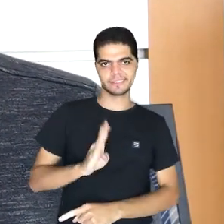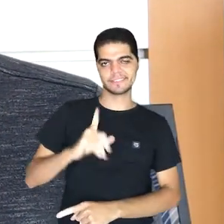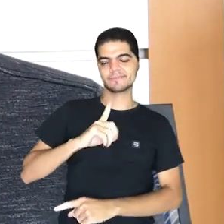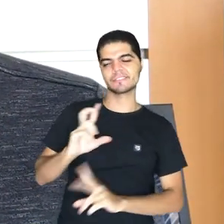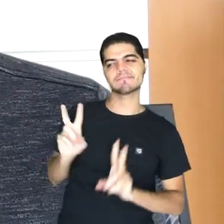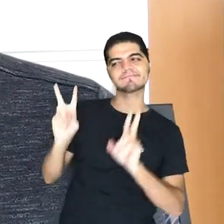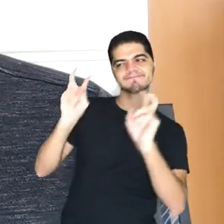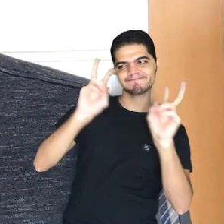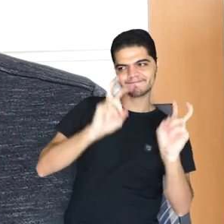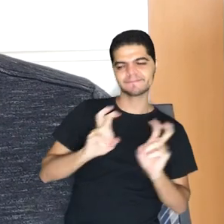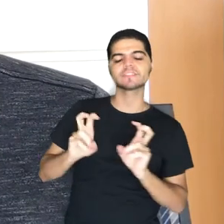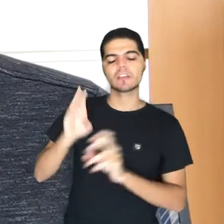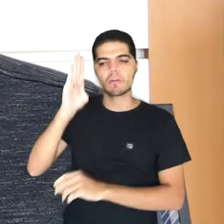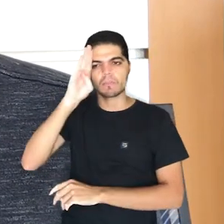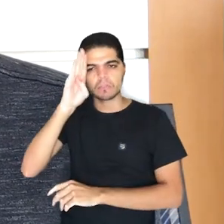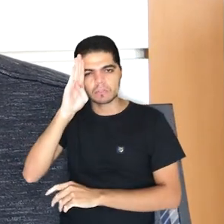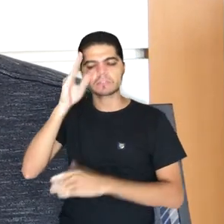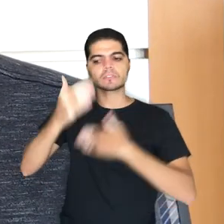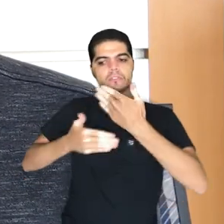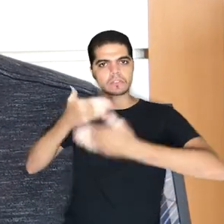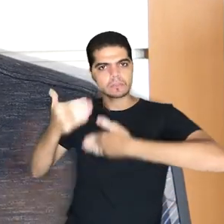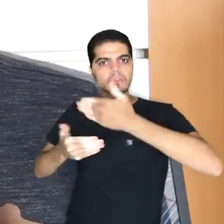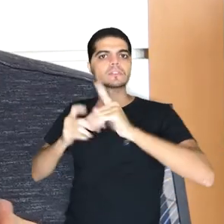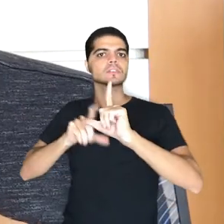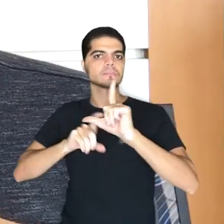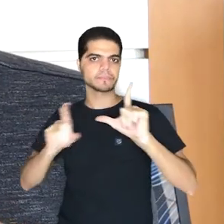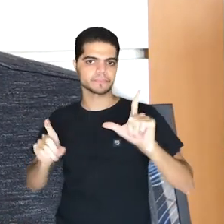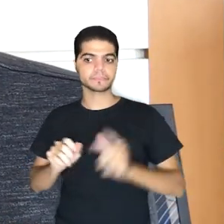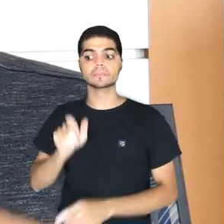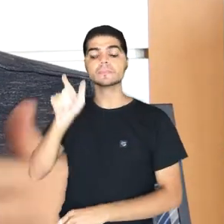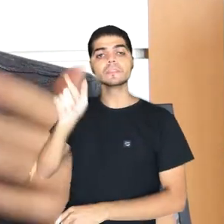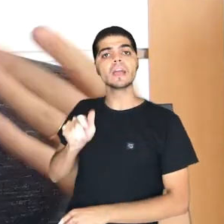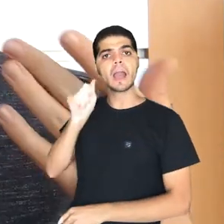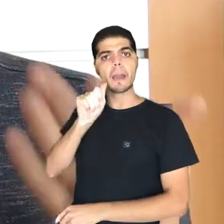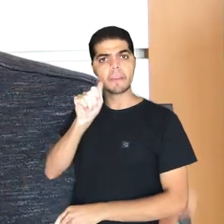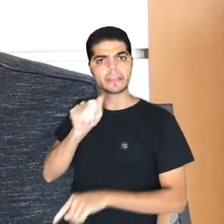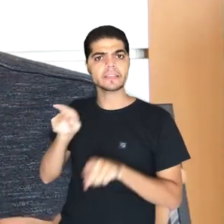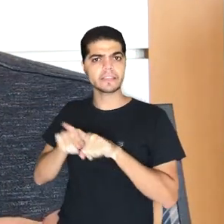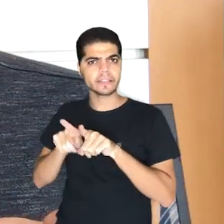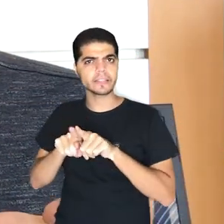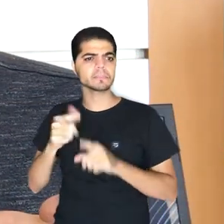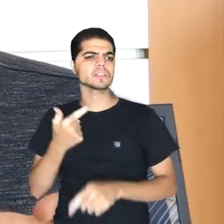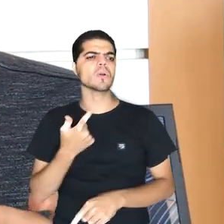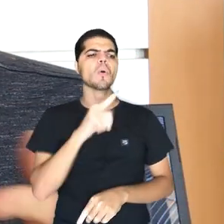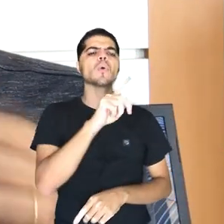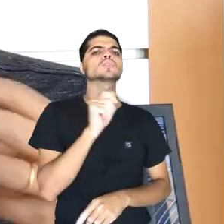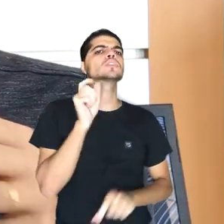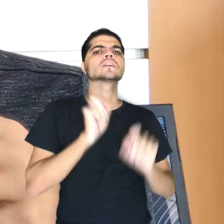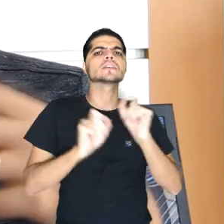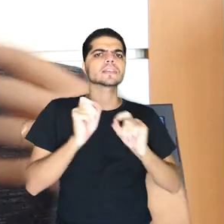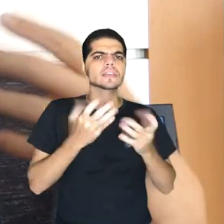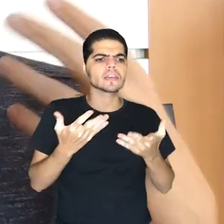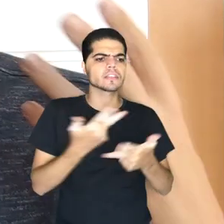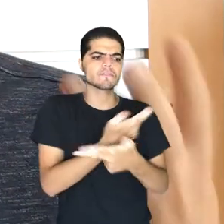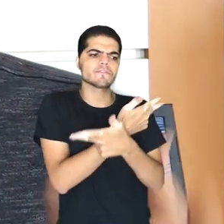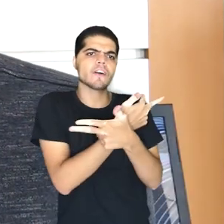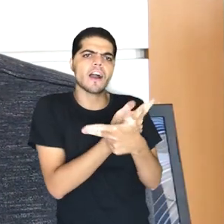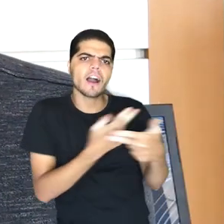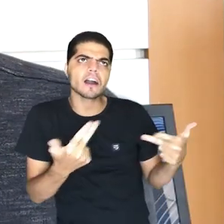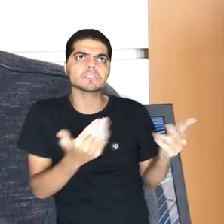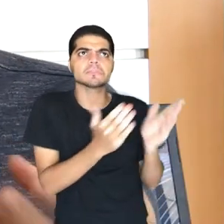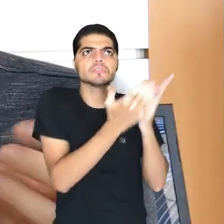relação à sua participação militar no processo de independência. Além da Maria Quitéria, a gente pode buscar a participação feminina também em classes